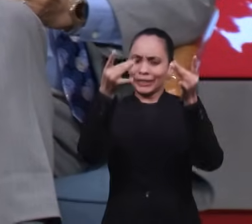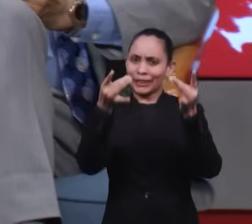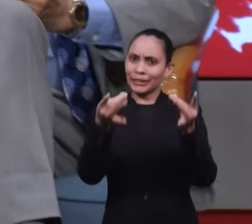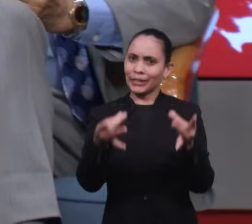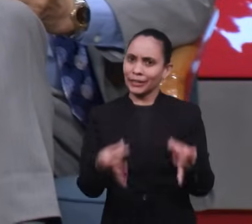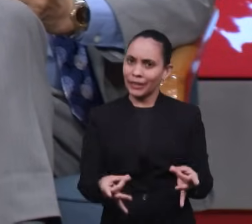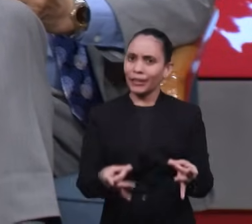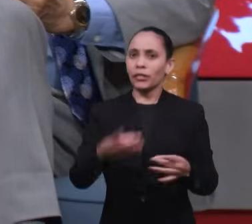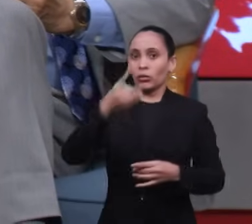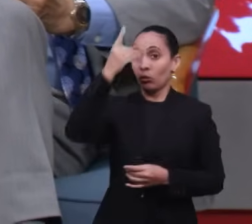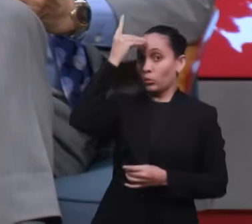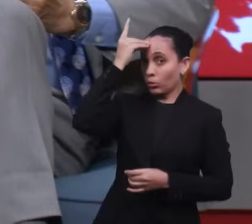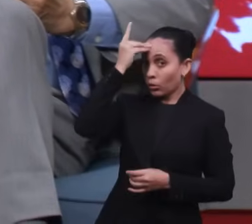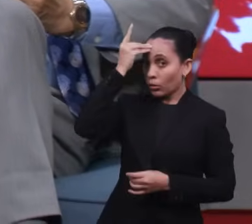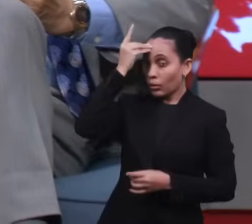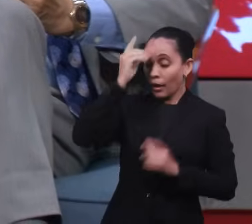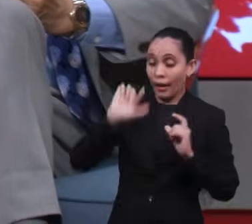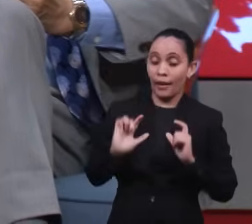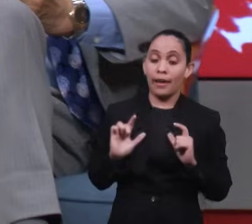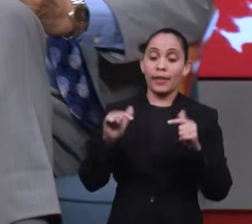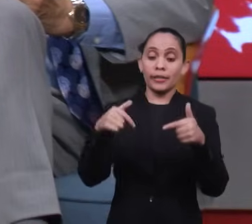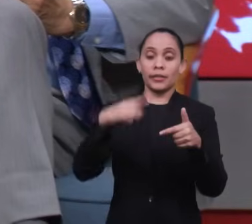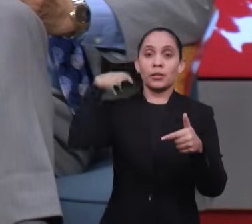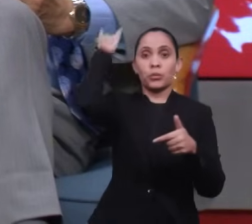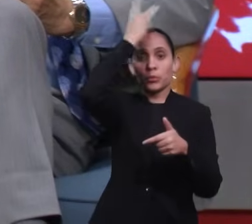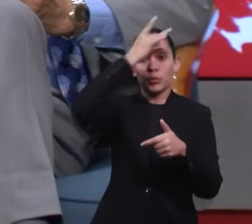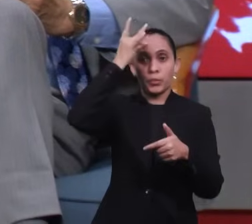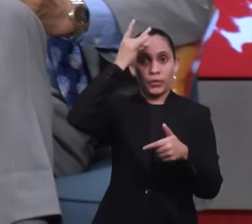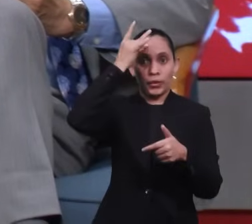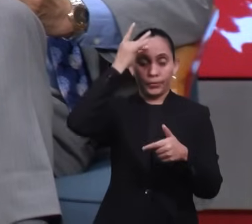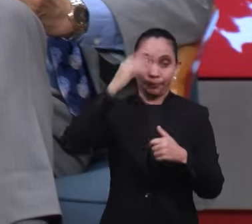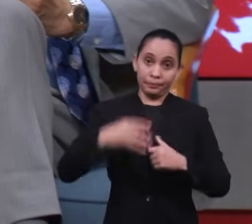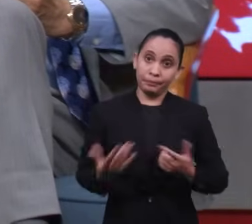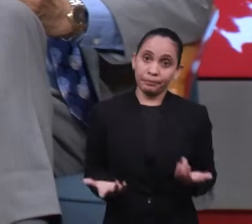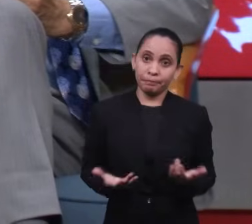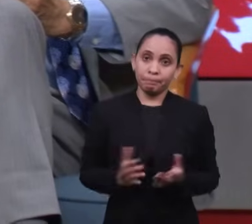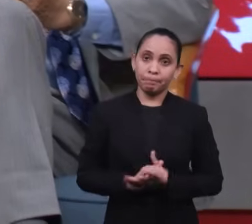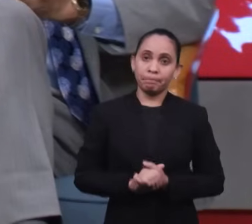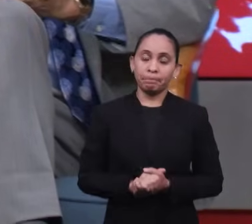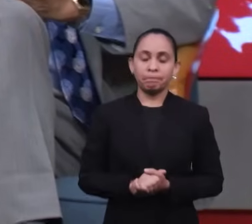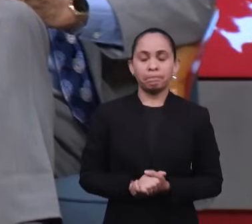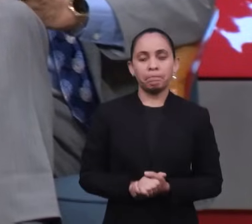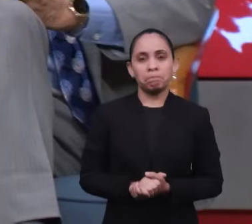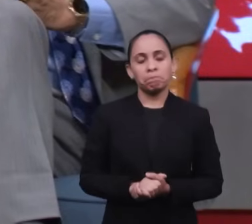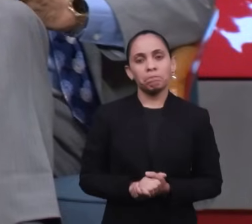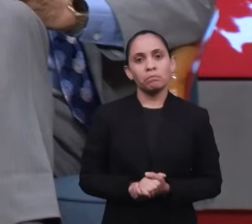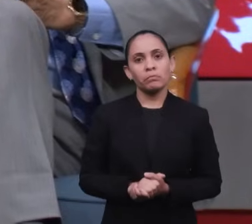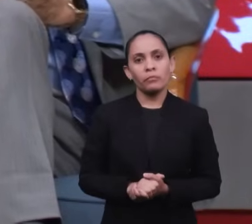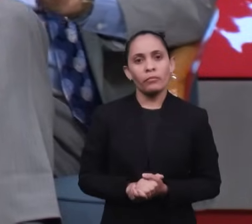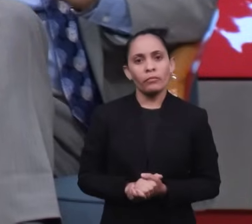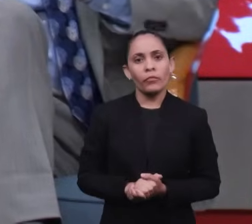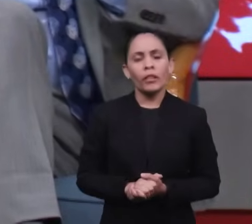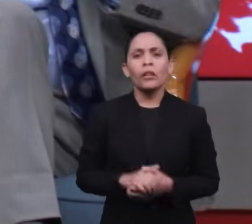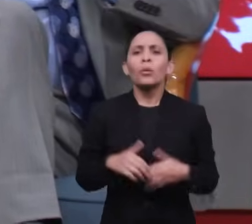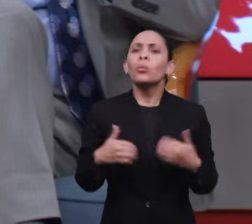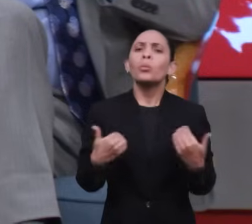seguinte ele já começa a falar sobre os dons espirituais, a manifestação do Espírito Santo na vida da igreja.